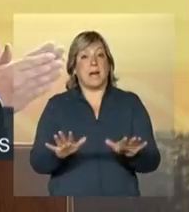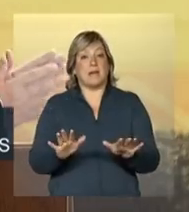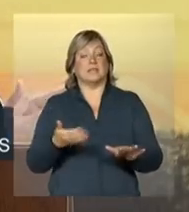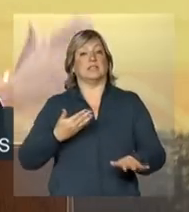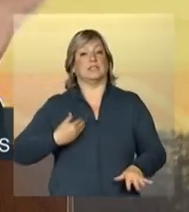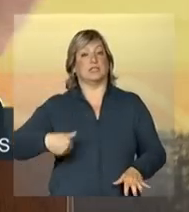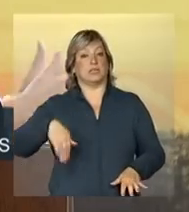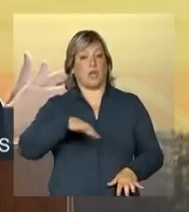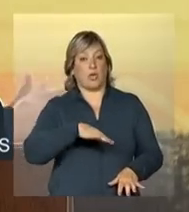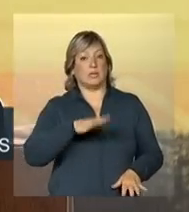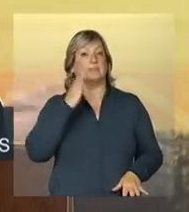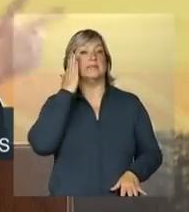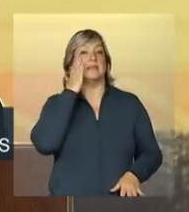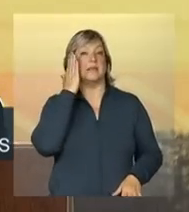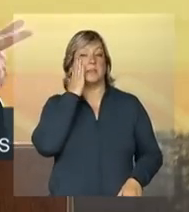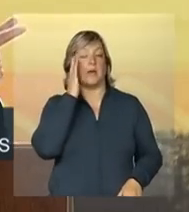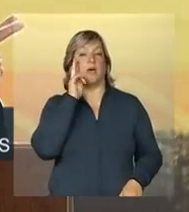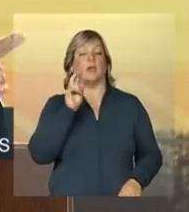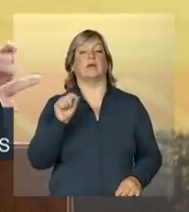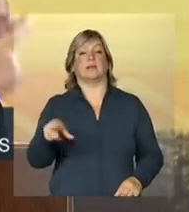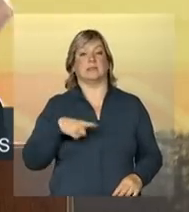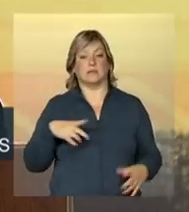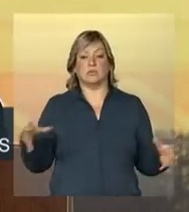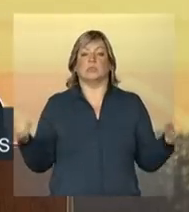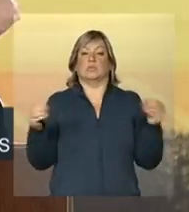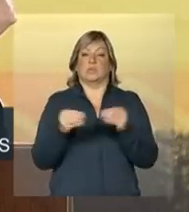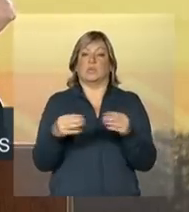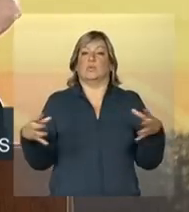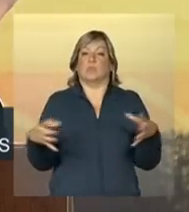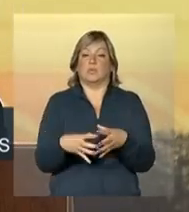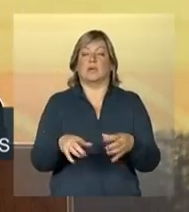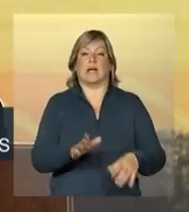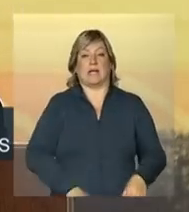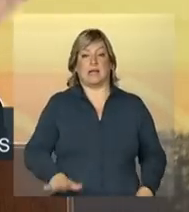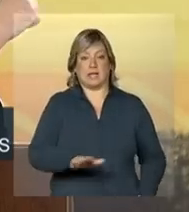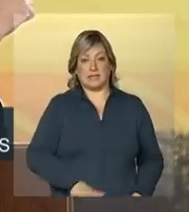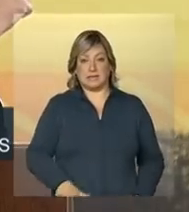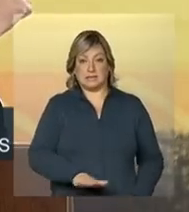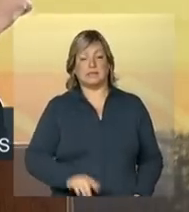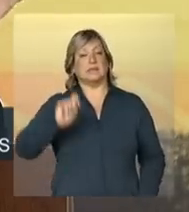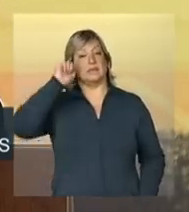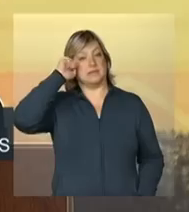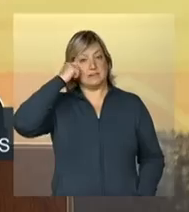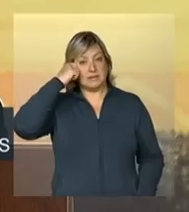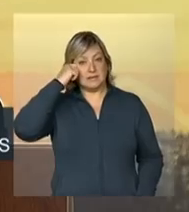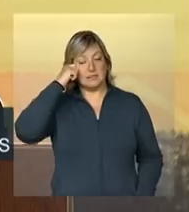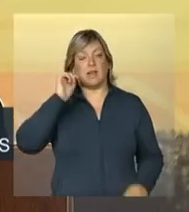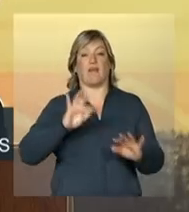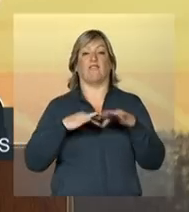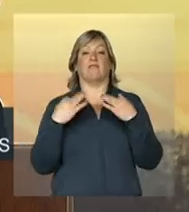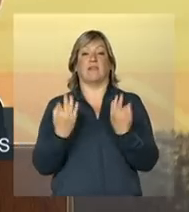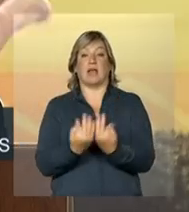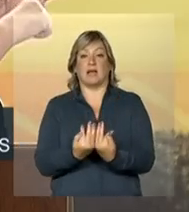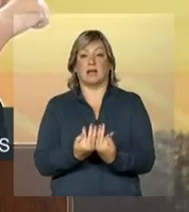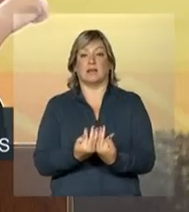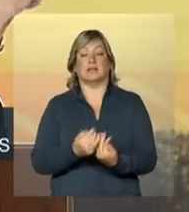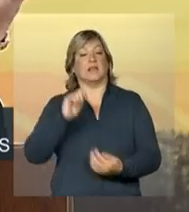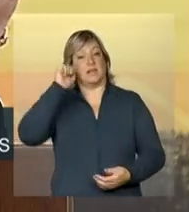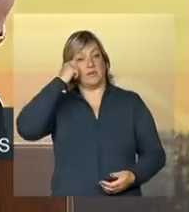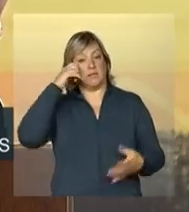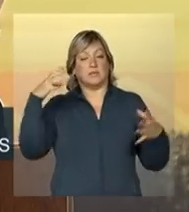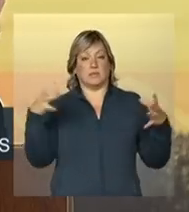olhamos e sabemos que ele pega crianças negras de famílias famílias